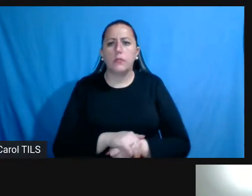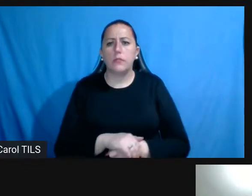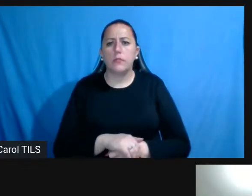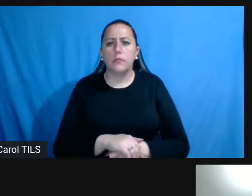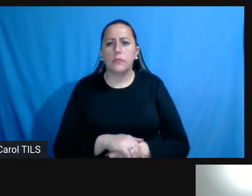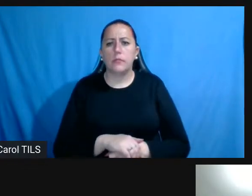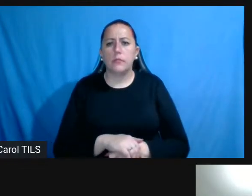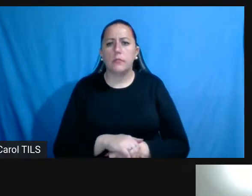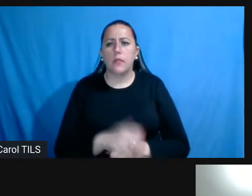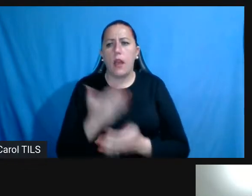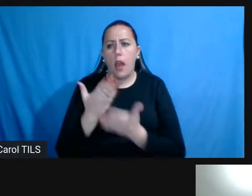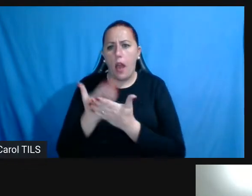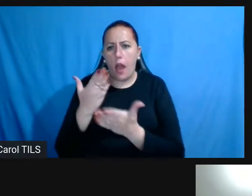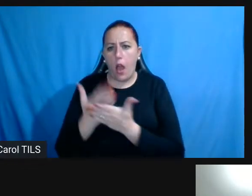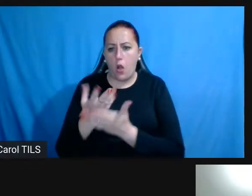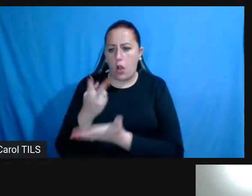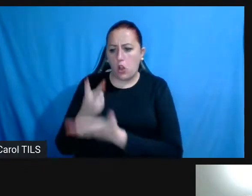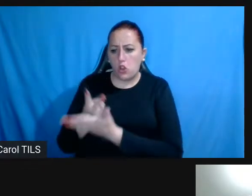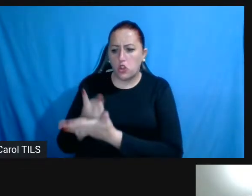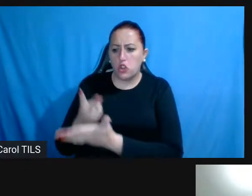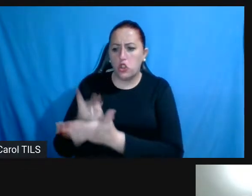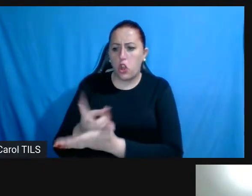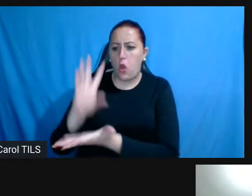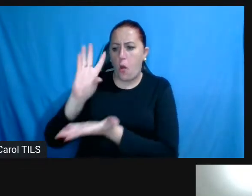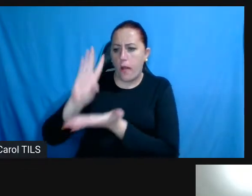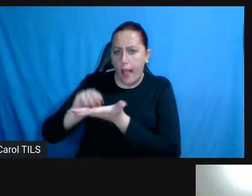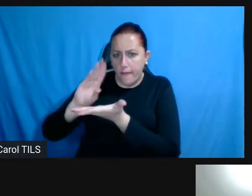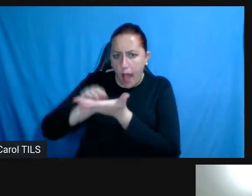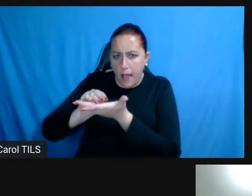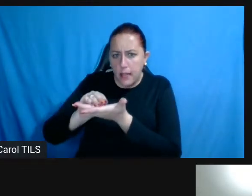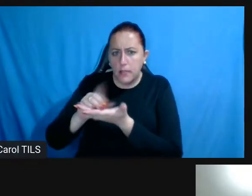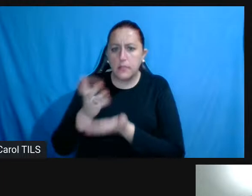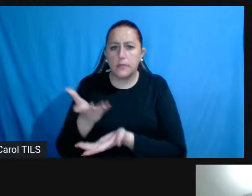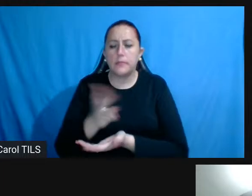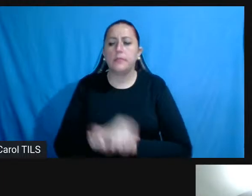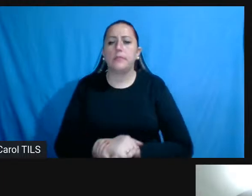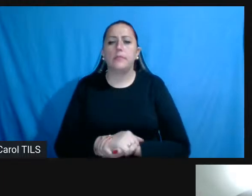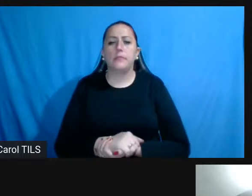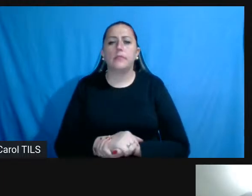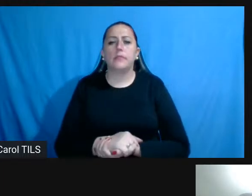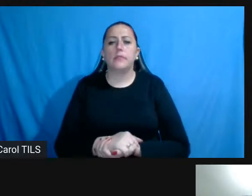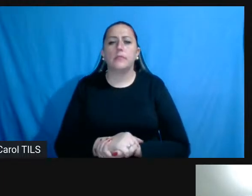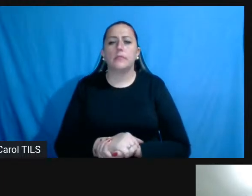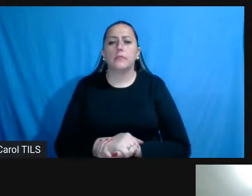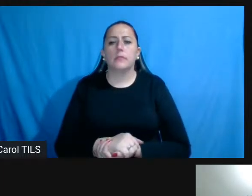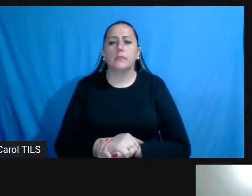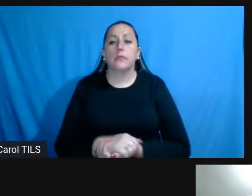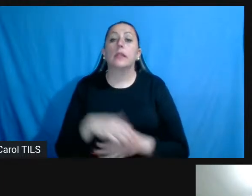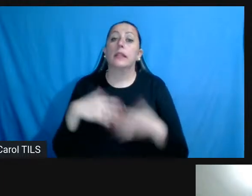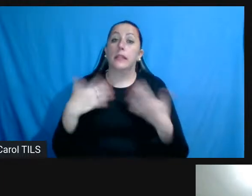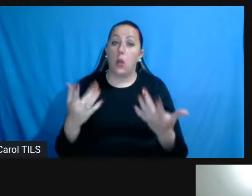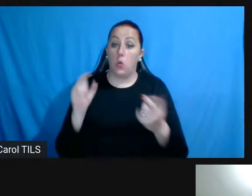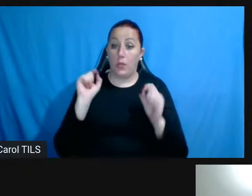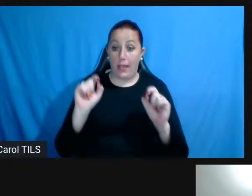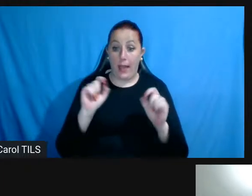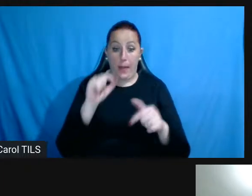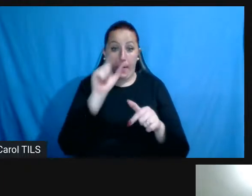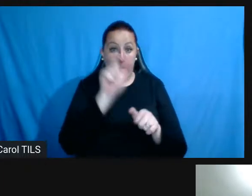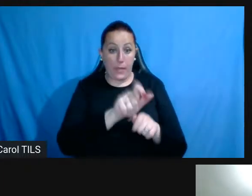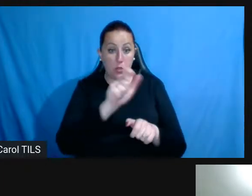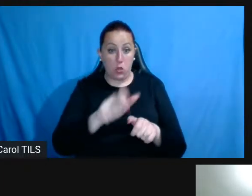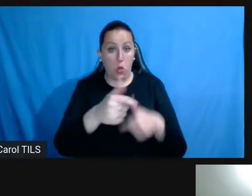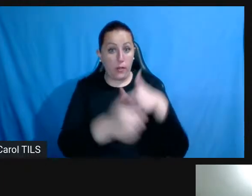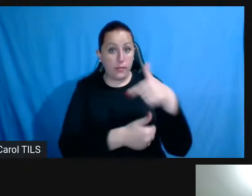se as aulas do Continuum ficam gravadas. Tá, beleza. Bom, quem trabalha, estando